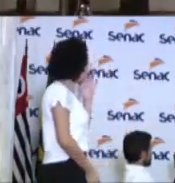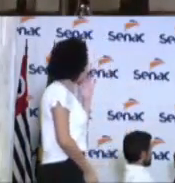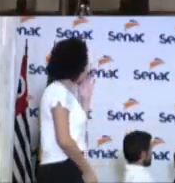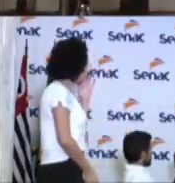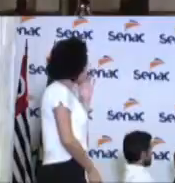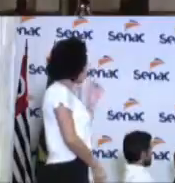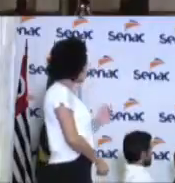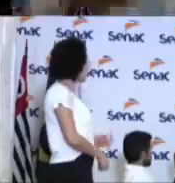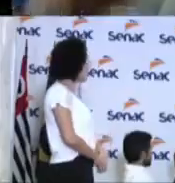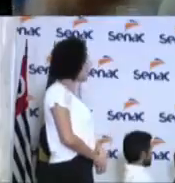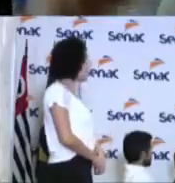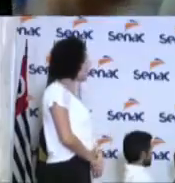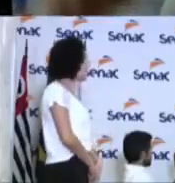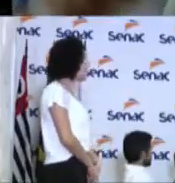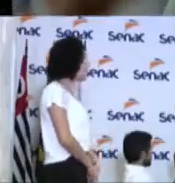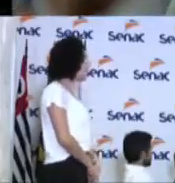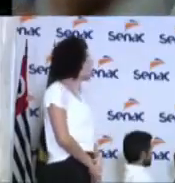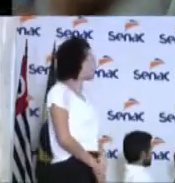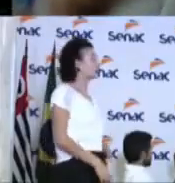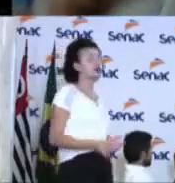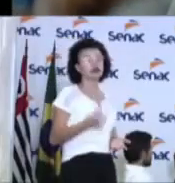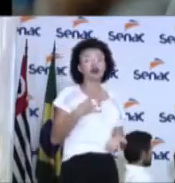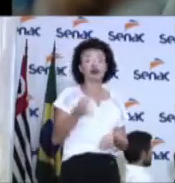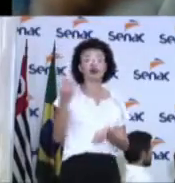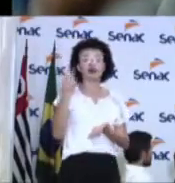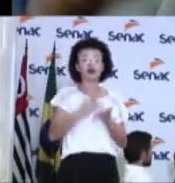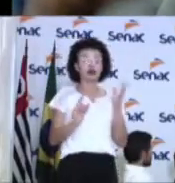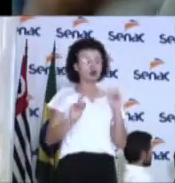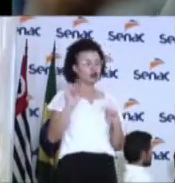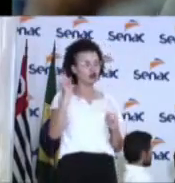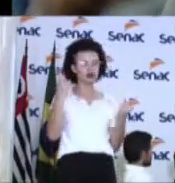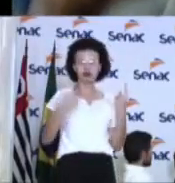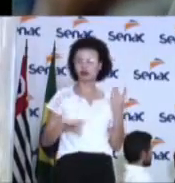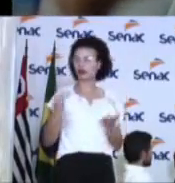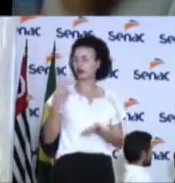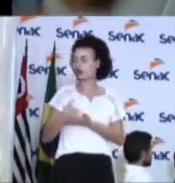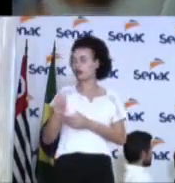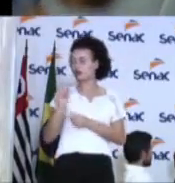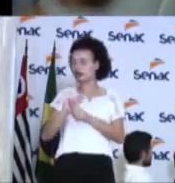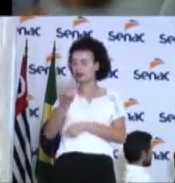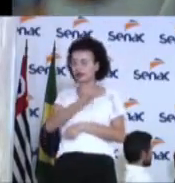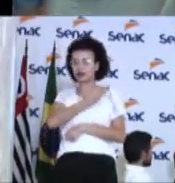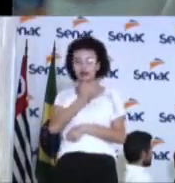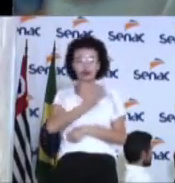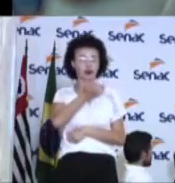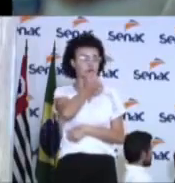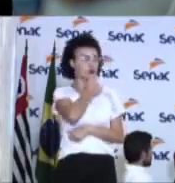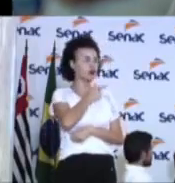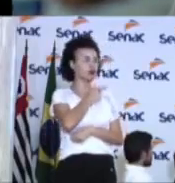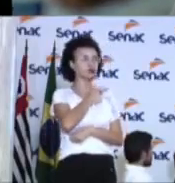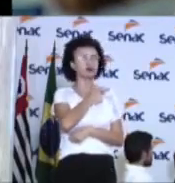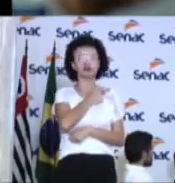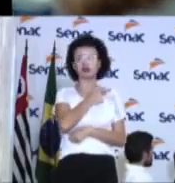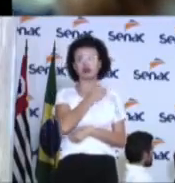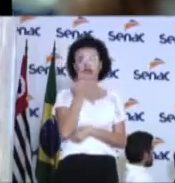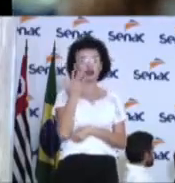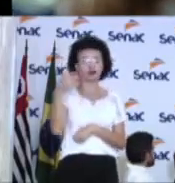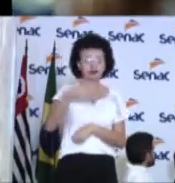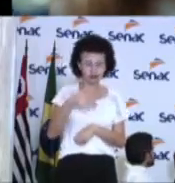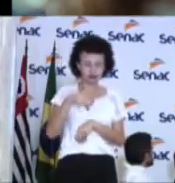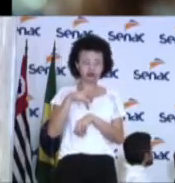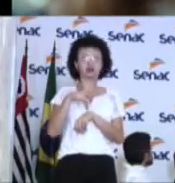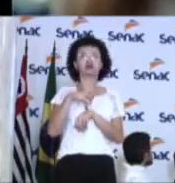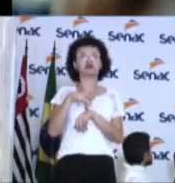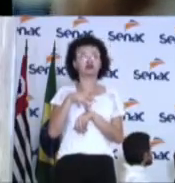Eu detesto carnaval, detesto fazer amigo, detesto bom humor. Na verdade, não sei nem o que eu tô fazendo aqui nessa